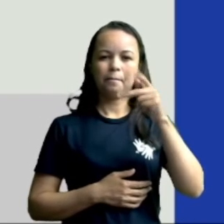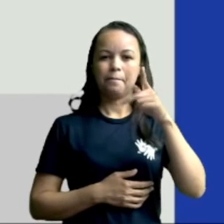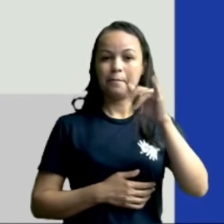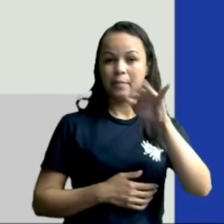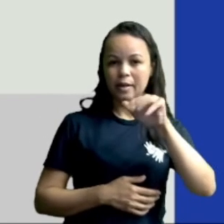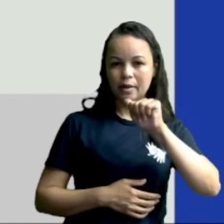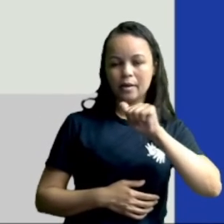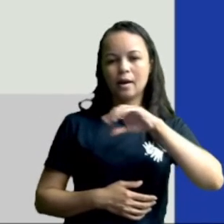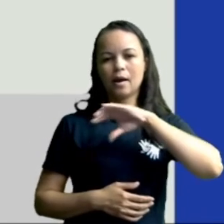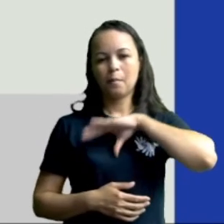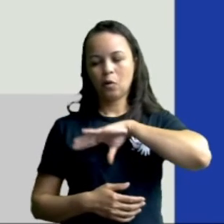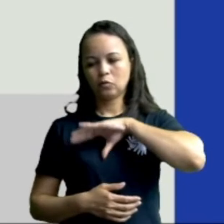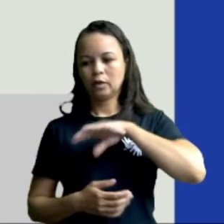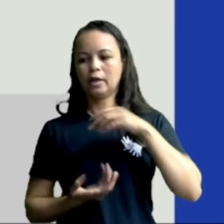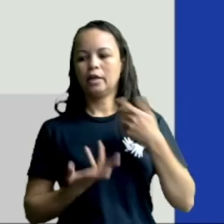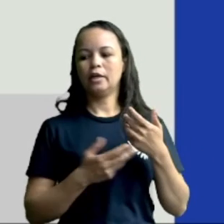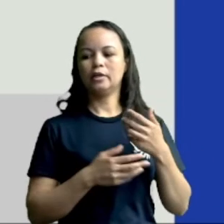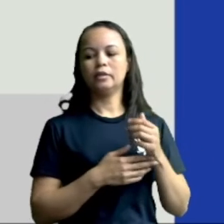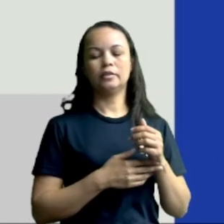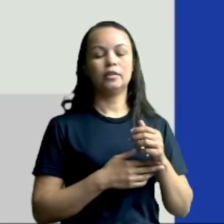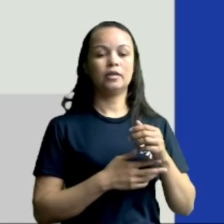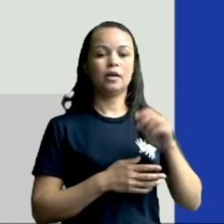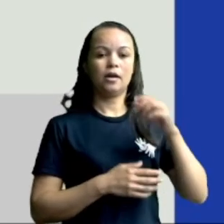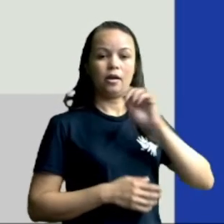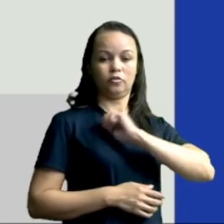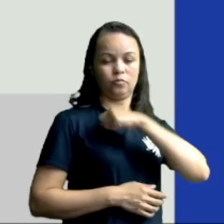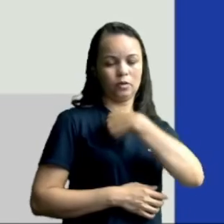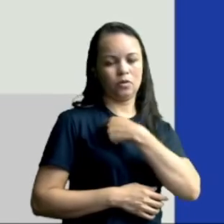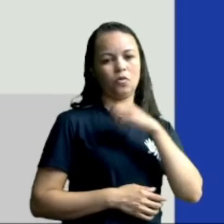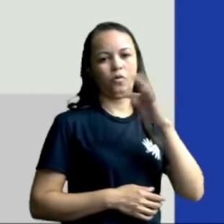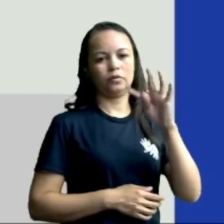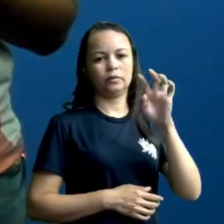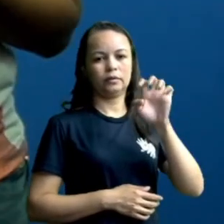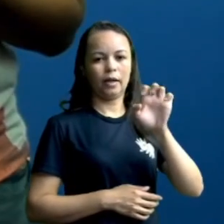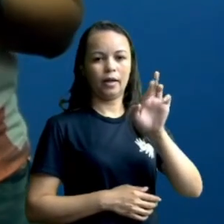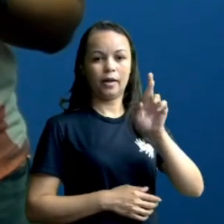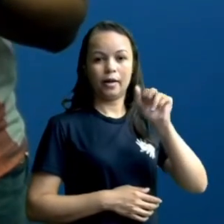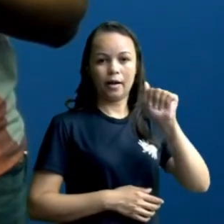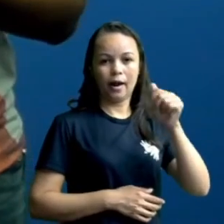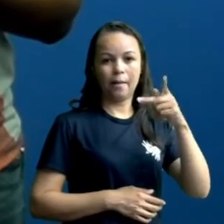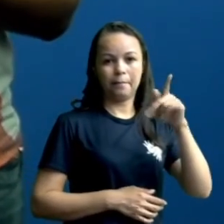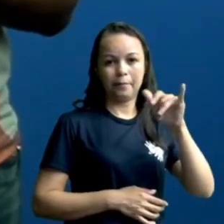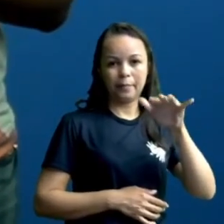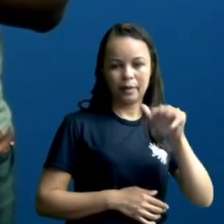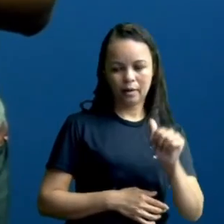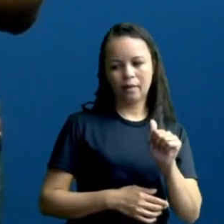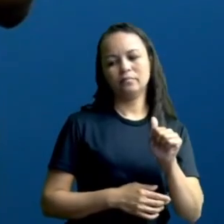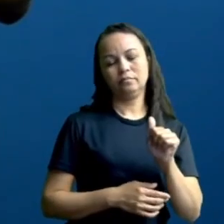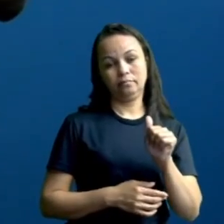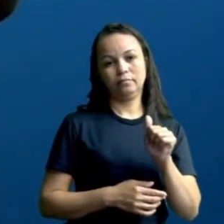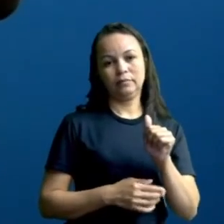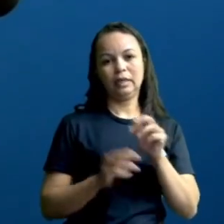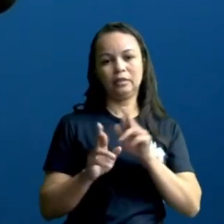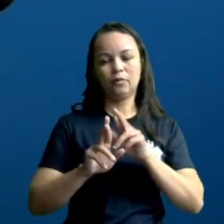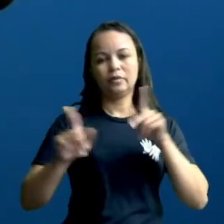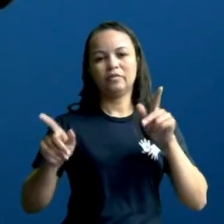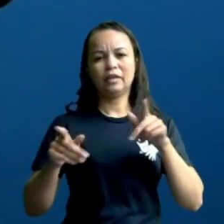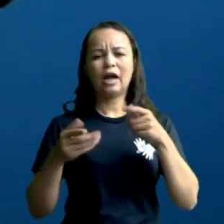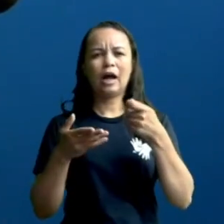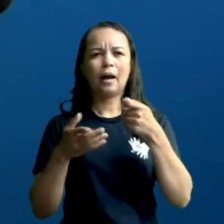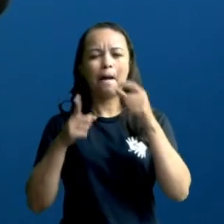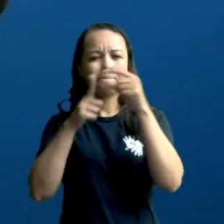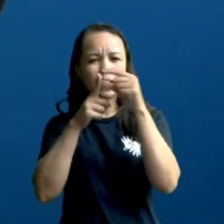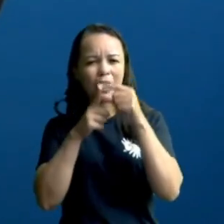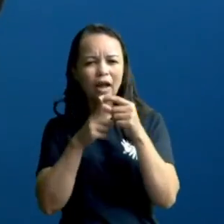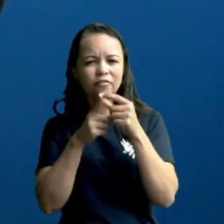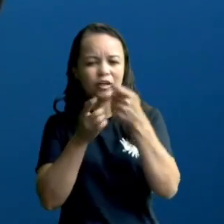terapia. Então, a gente precisa ter cuidado, porque às vezes a gente está lendo um texto e aí vê a palavra escrita igualzinha.